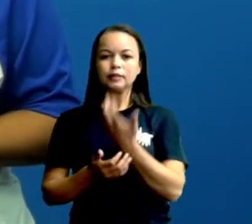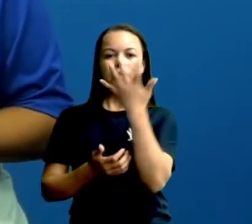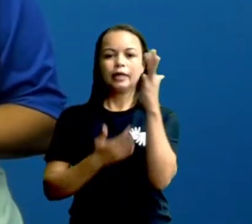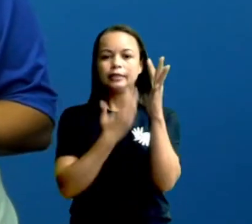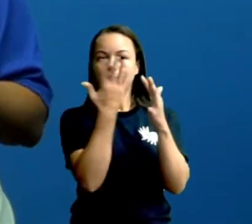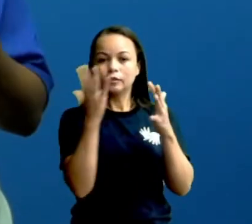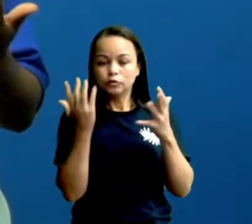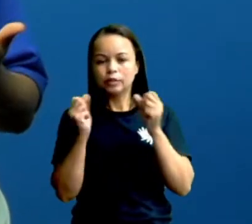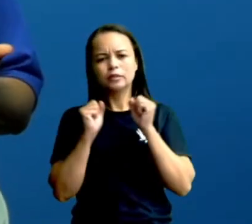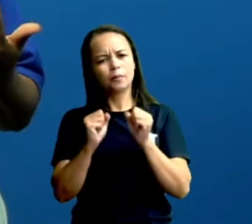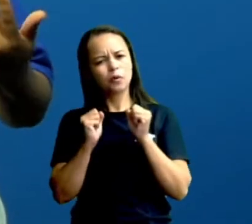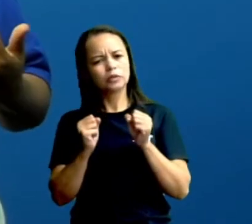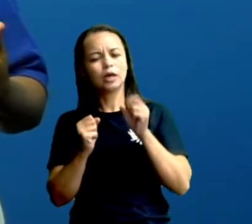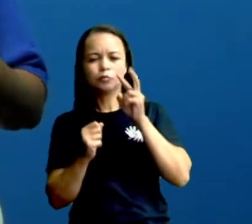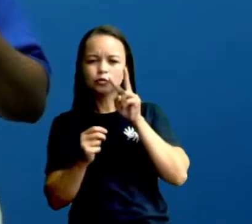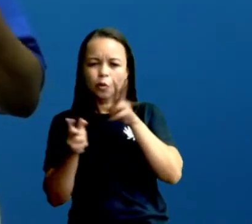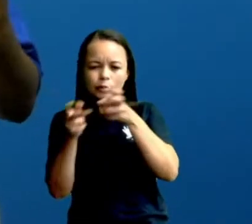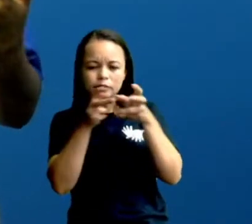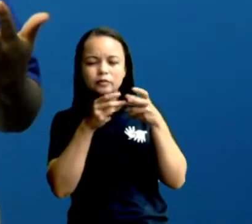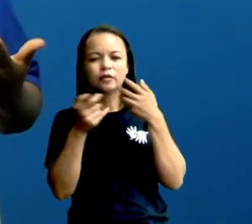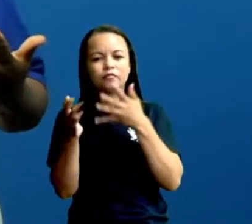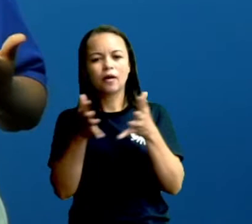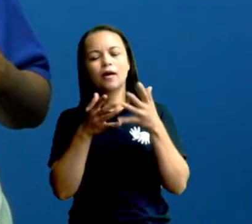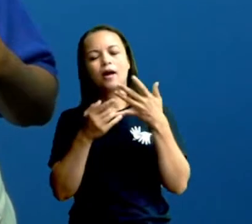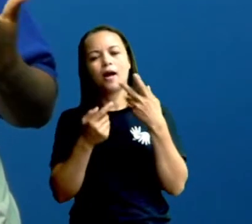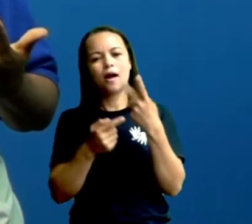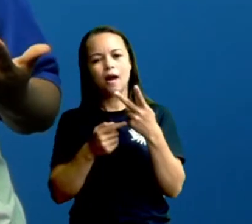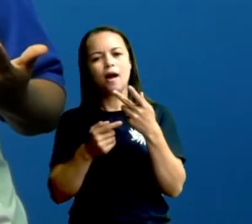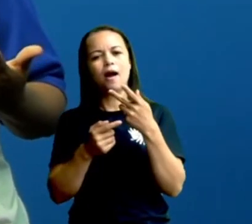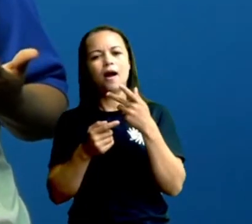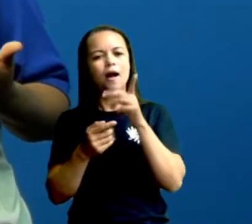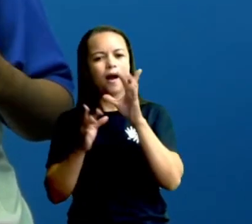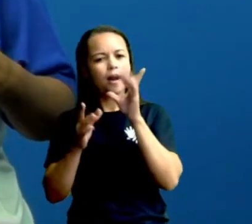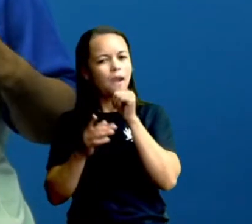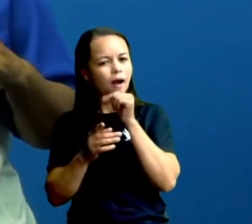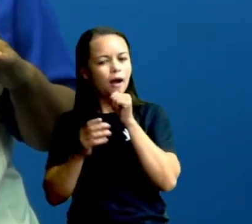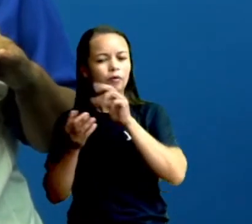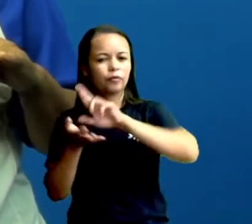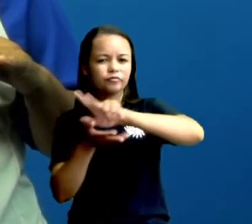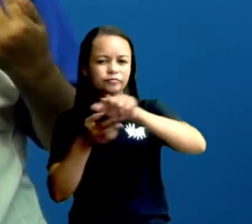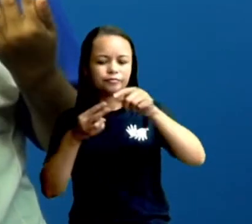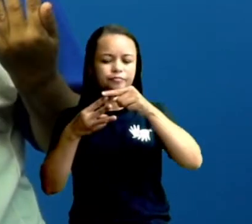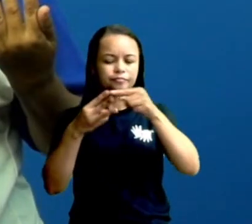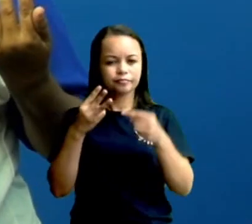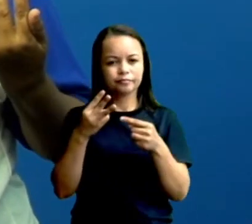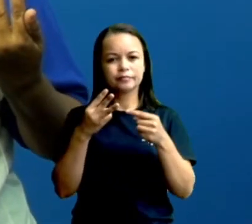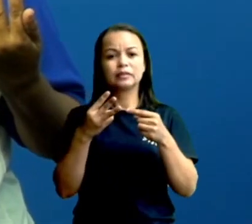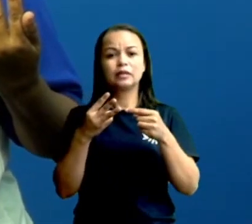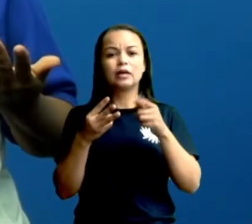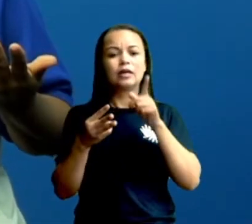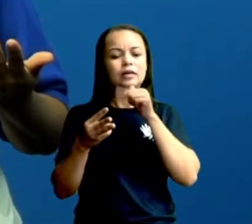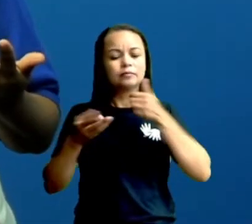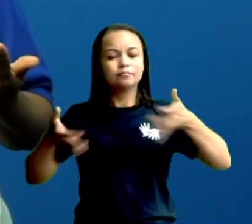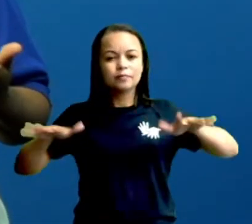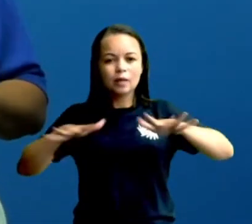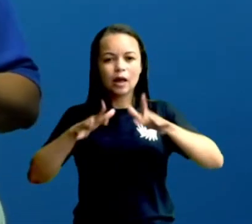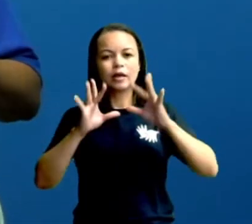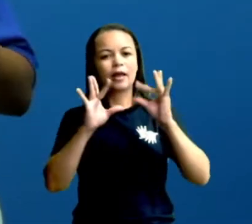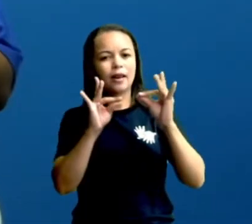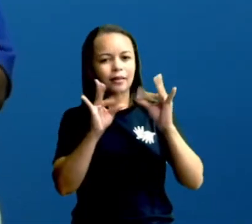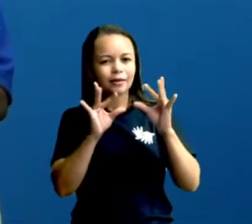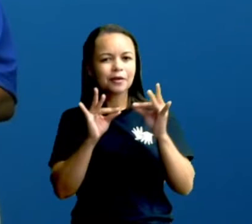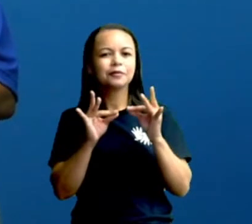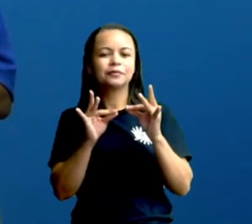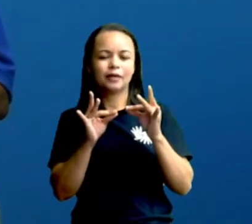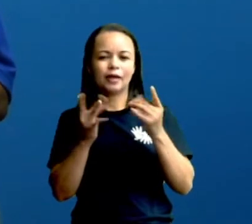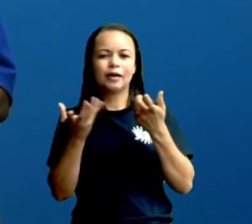3 estados, sim. O líquido nos rios, oceanos, e mares. O estado sólido são